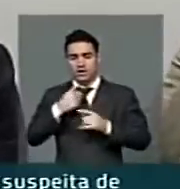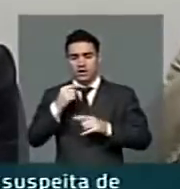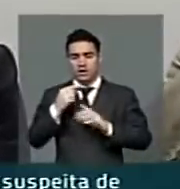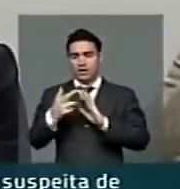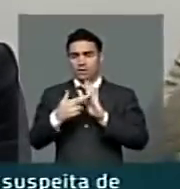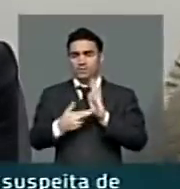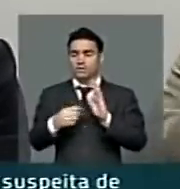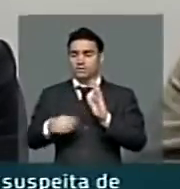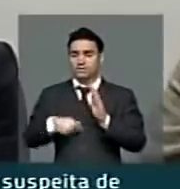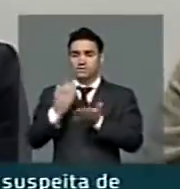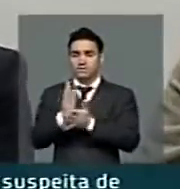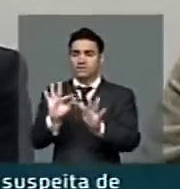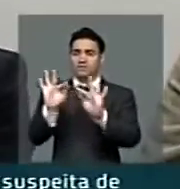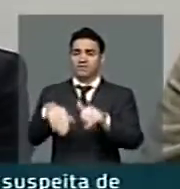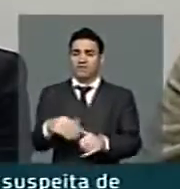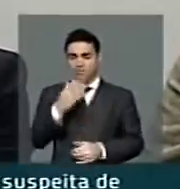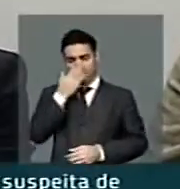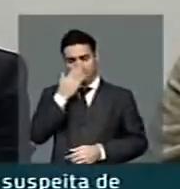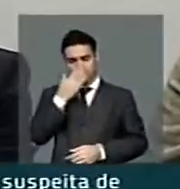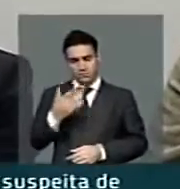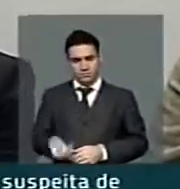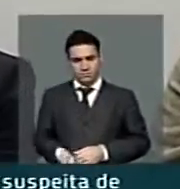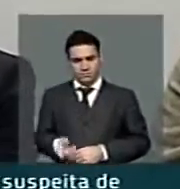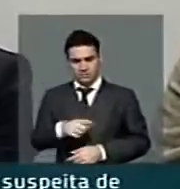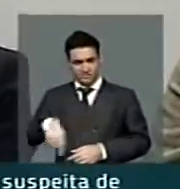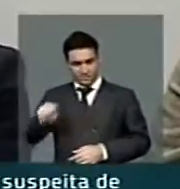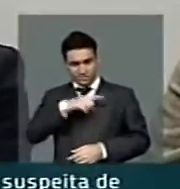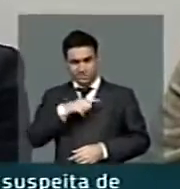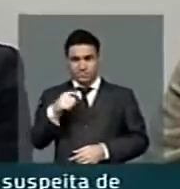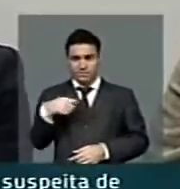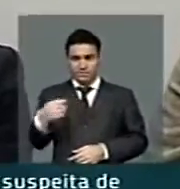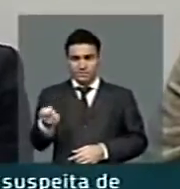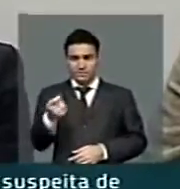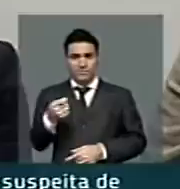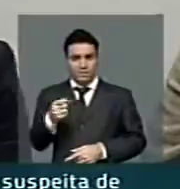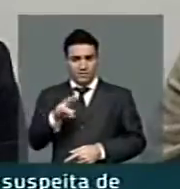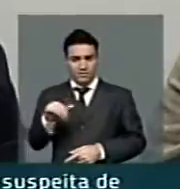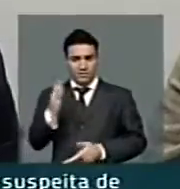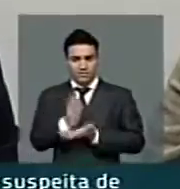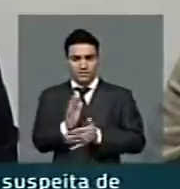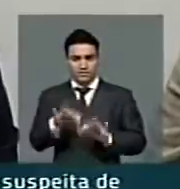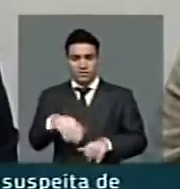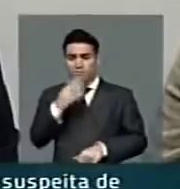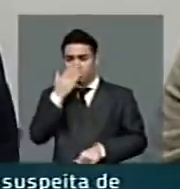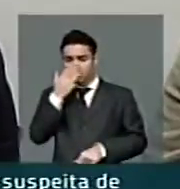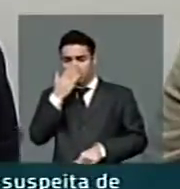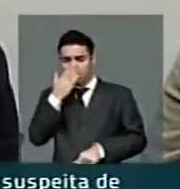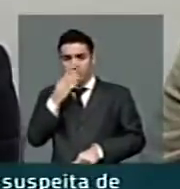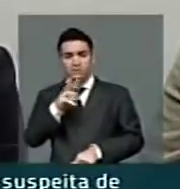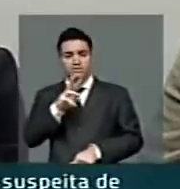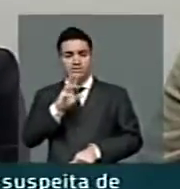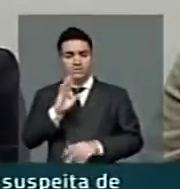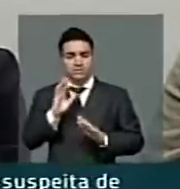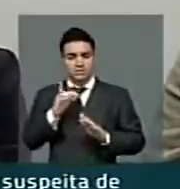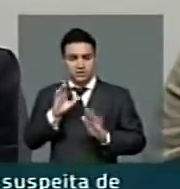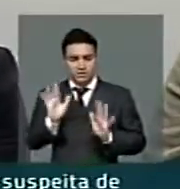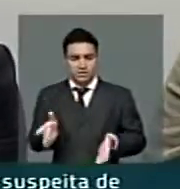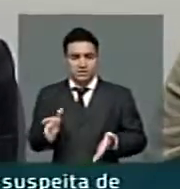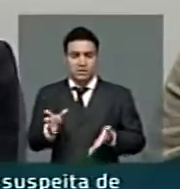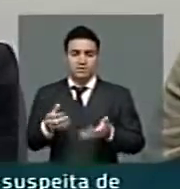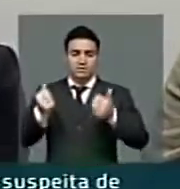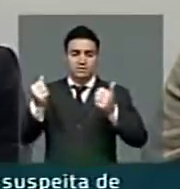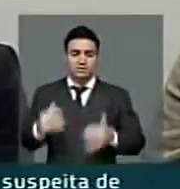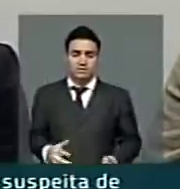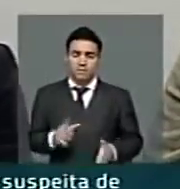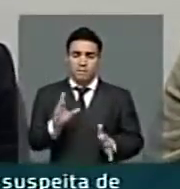abolida? Quem somos nós para defender a abolição da prostituição se a prostituição é citada na narrativa humana